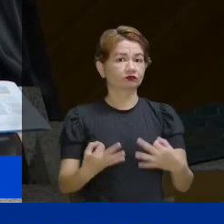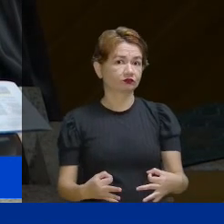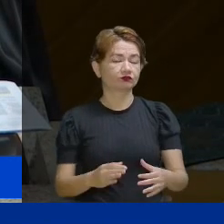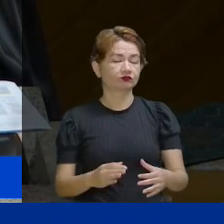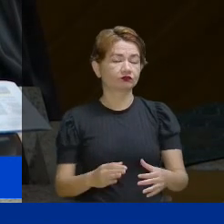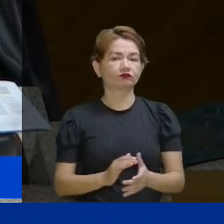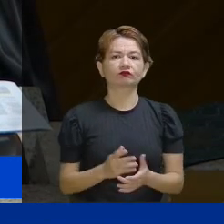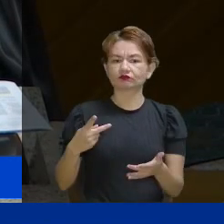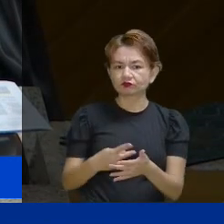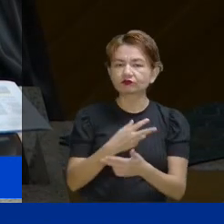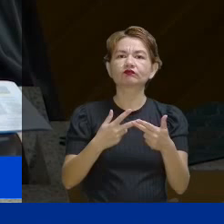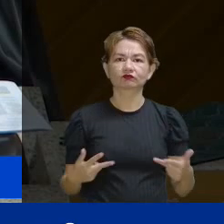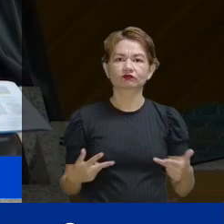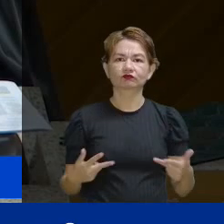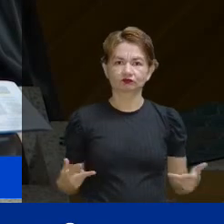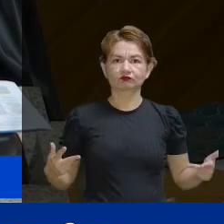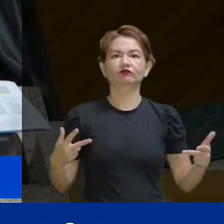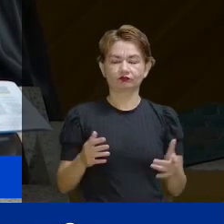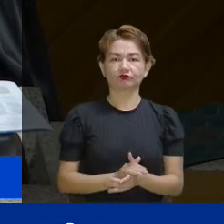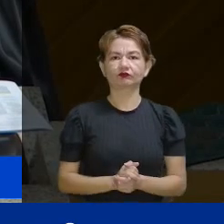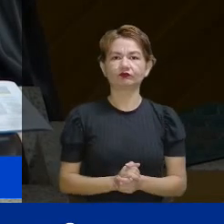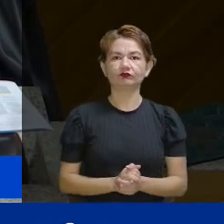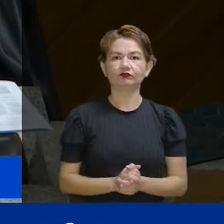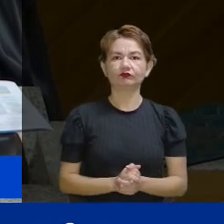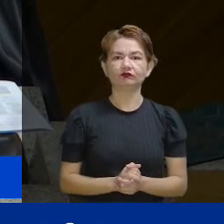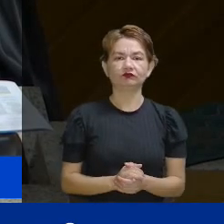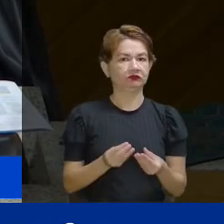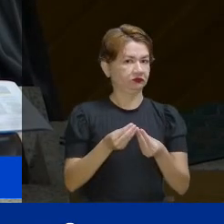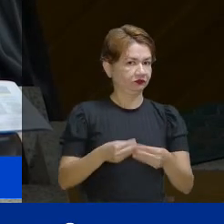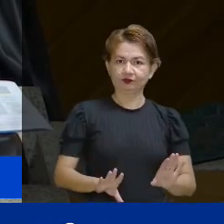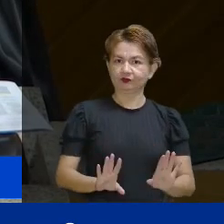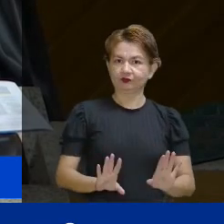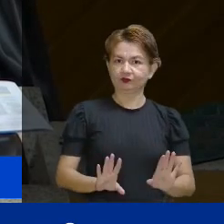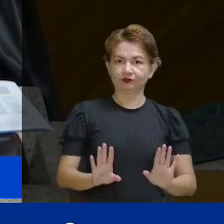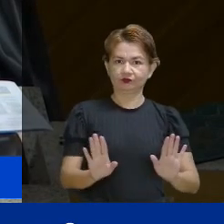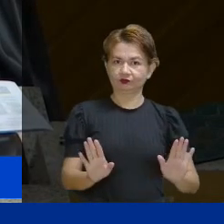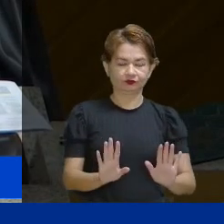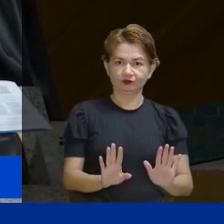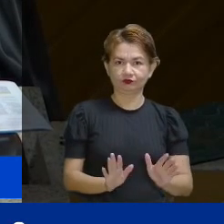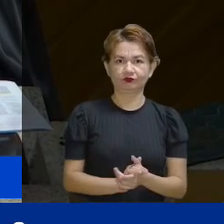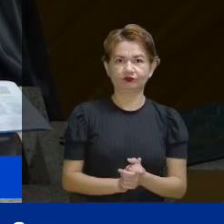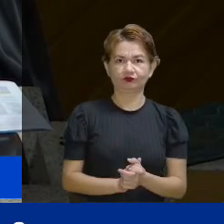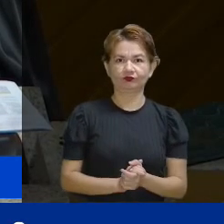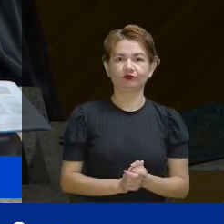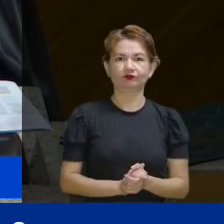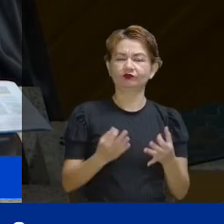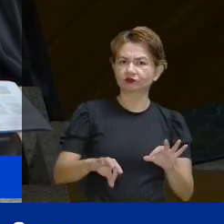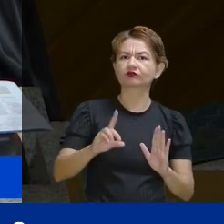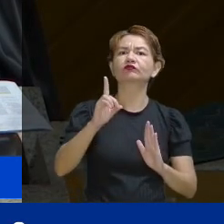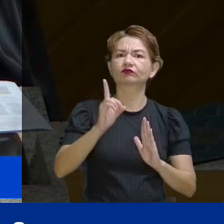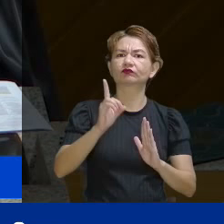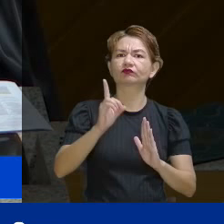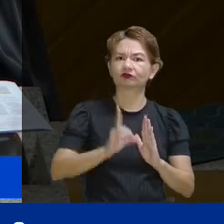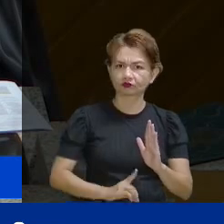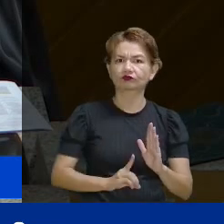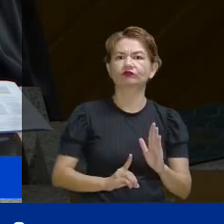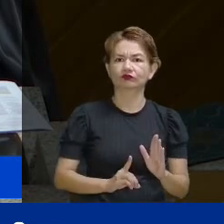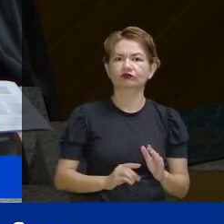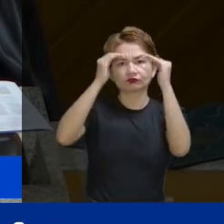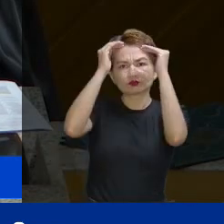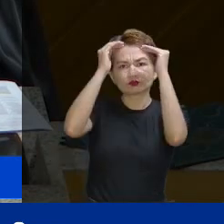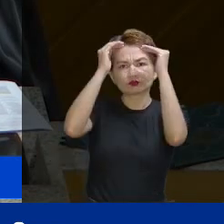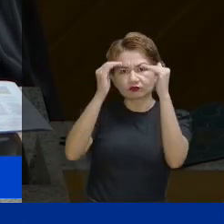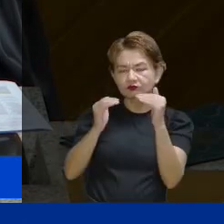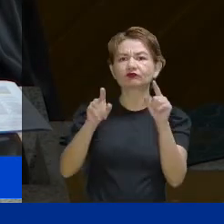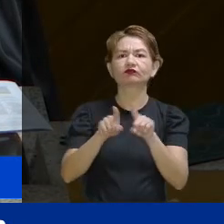com os fatos que se buscava apurar nas ações, sem prejudicar os direitos constitucionais das partes, já que se oportunizou o contraditório.